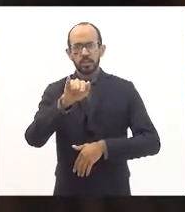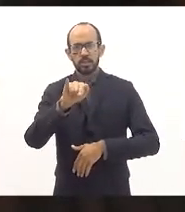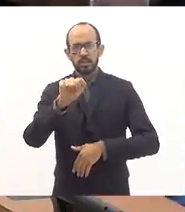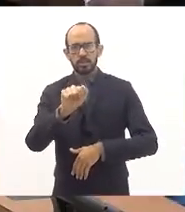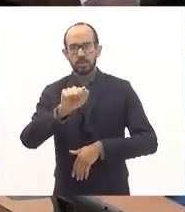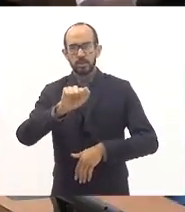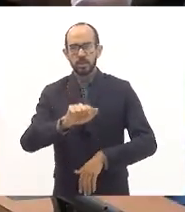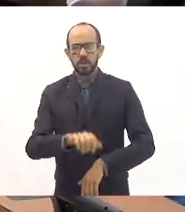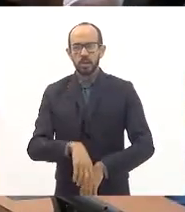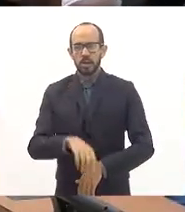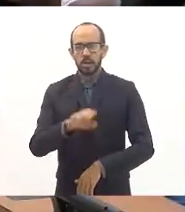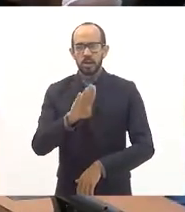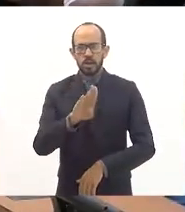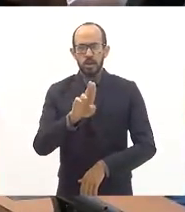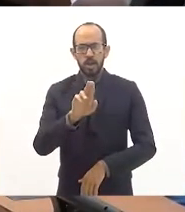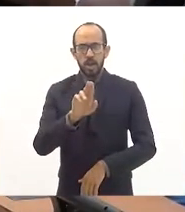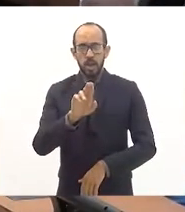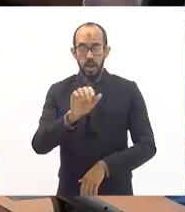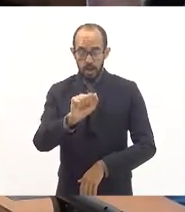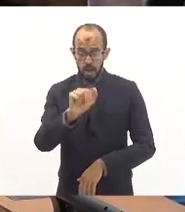Andrade.